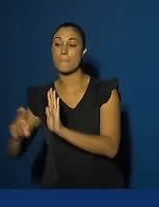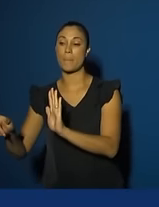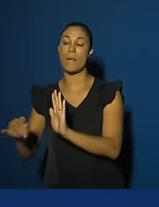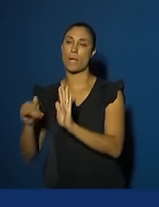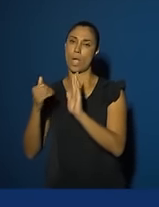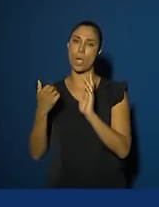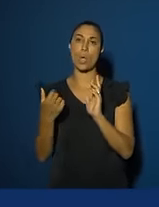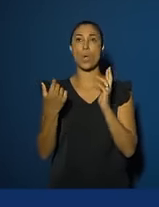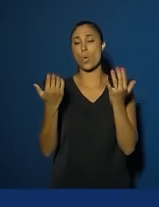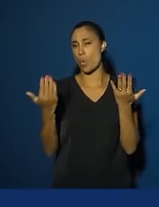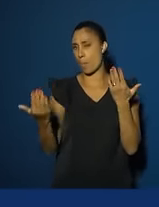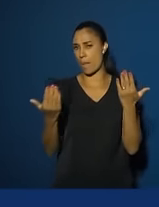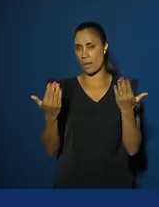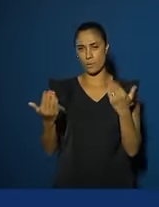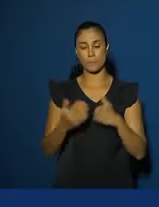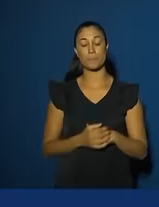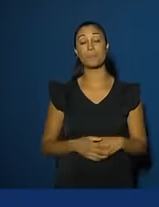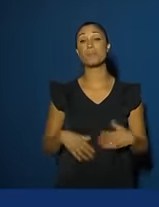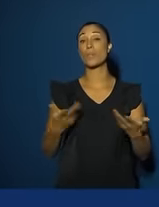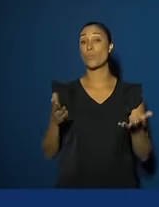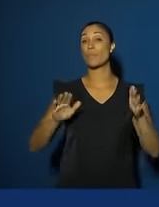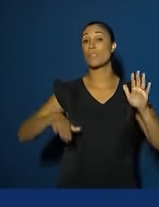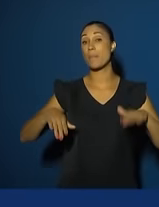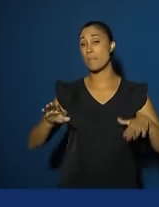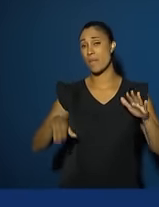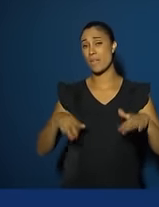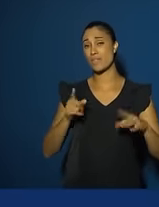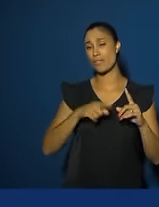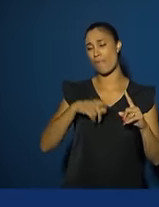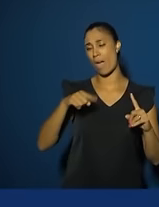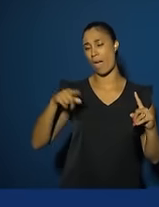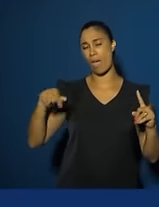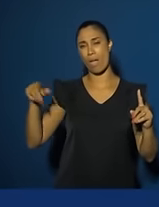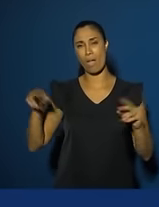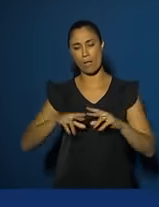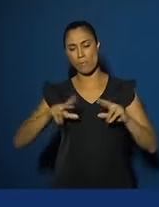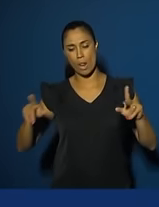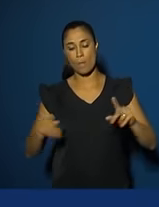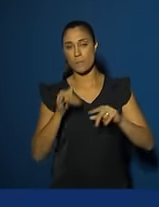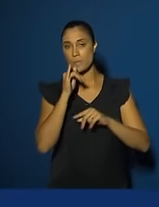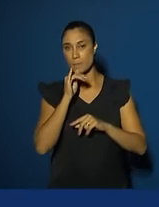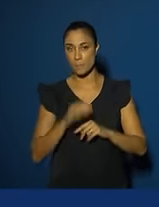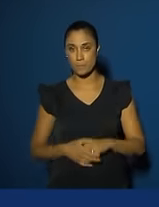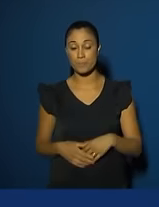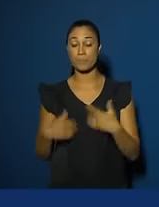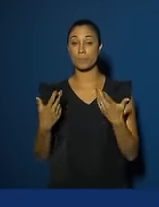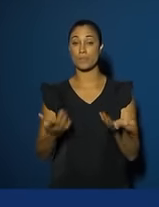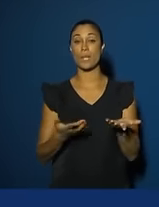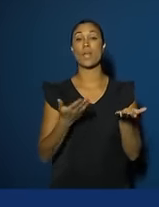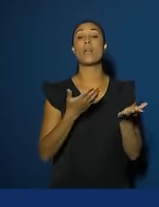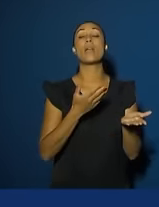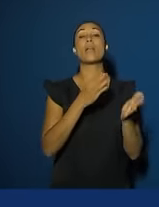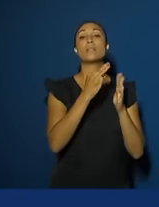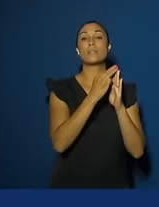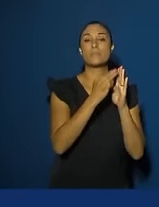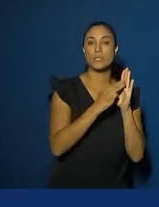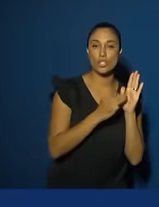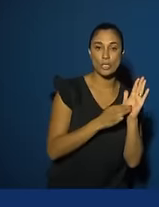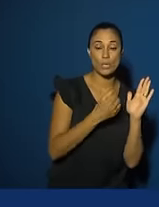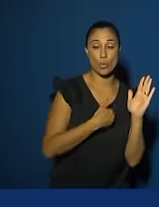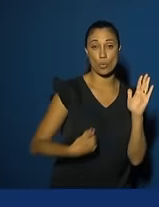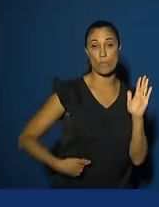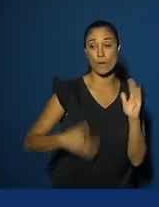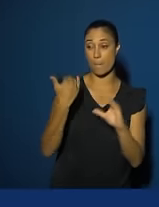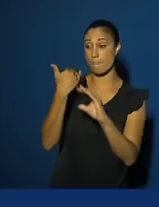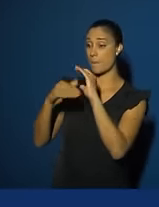inflação é igual Depende de vários fatores como por exemplo apreciação das medidas que o governo